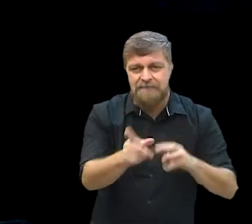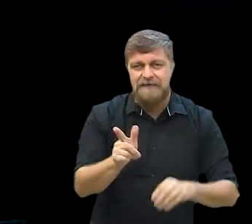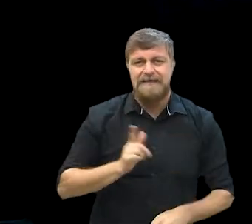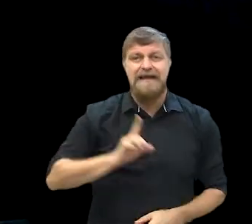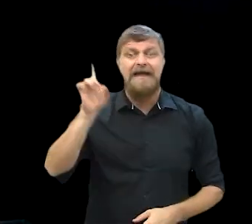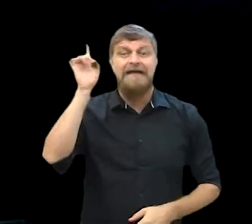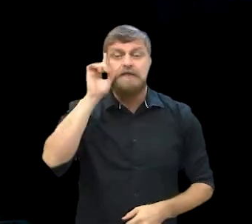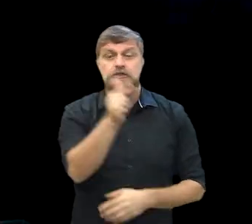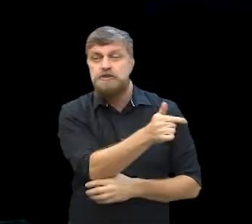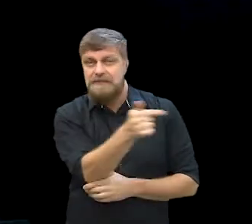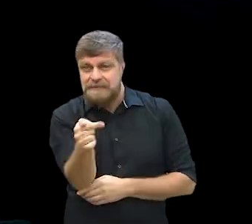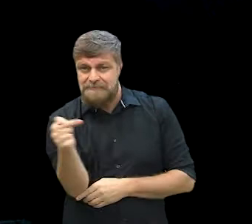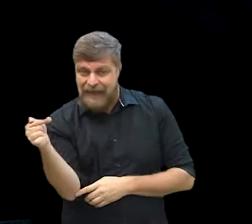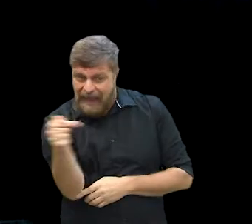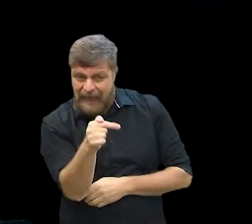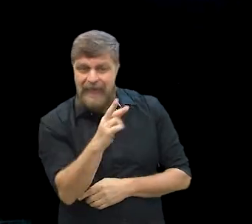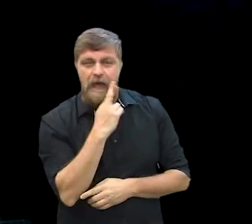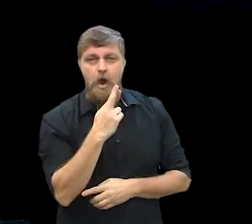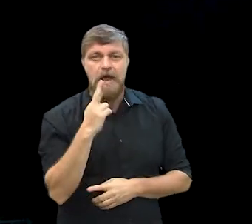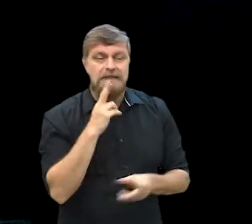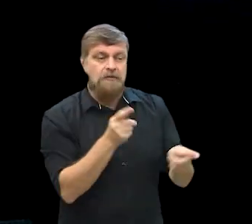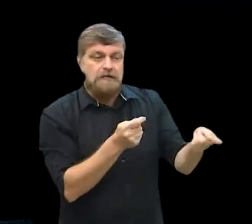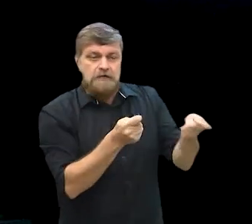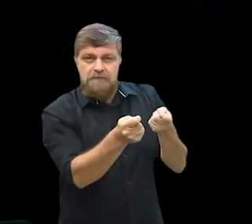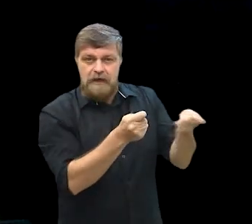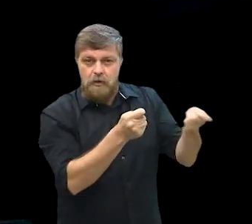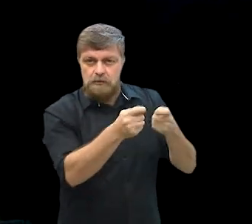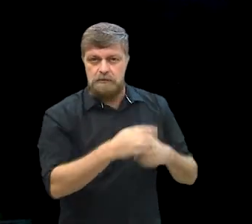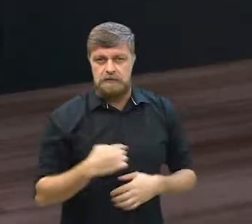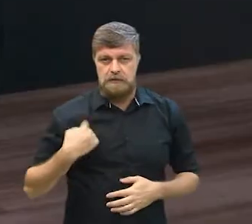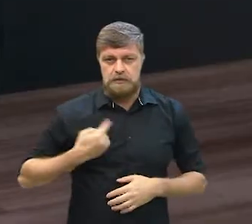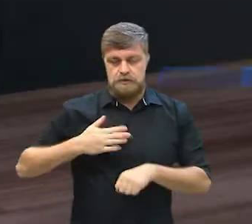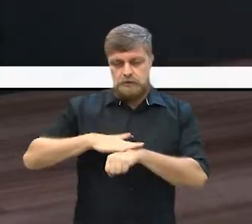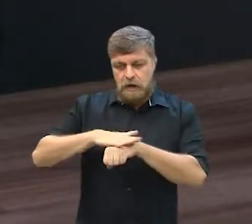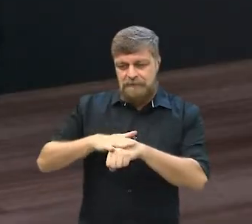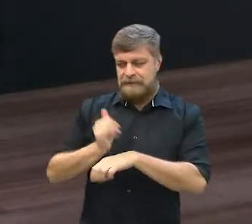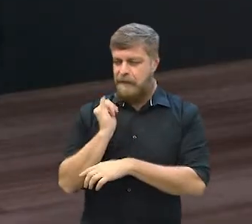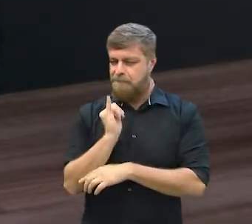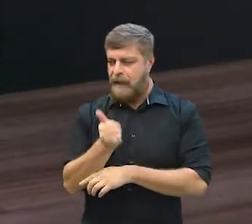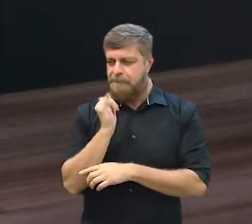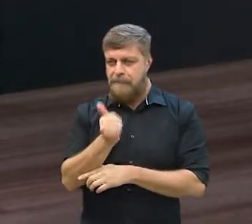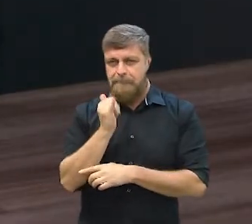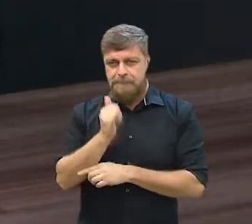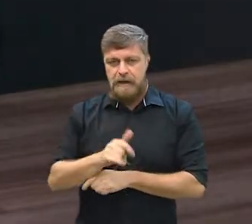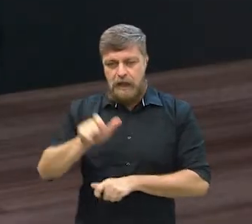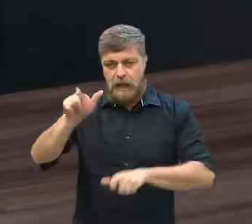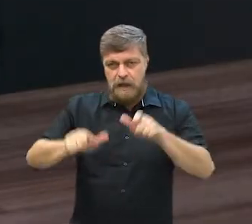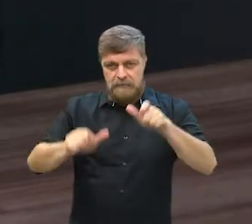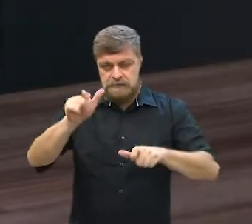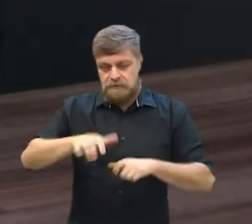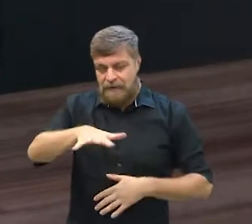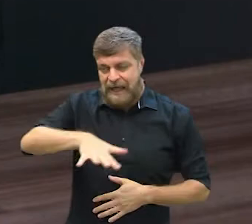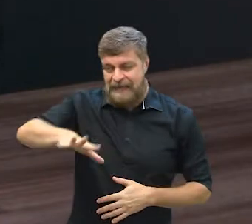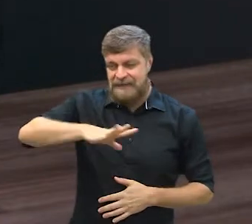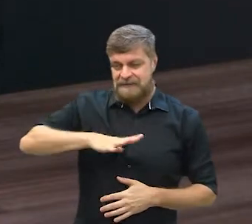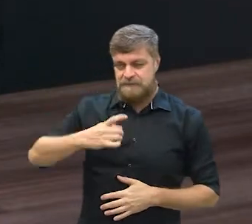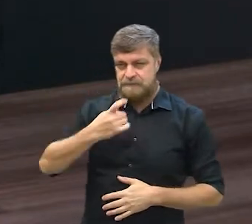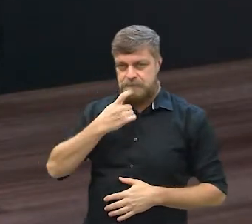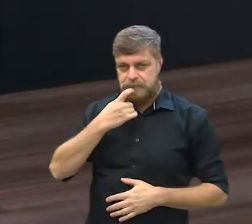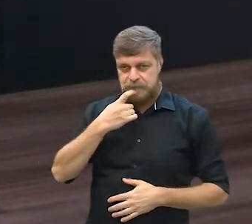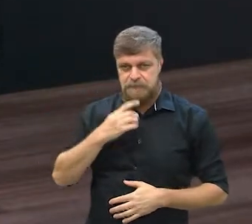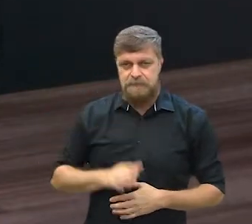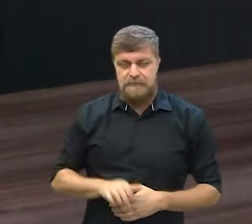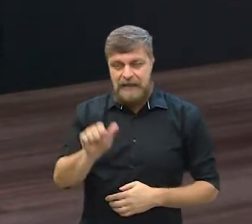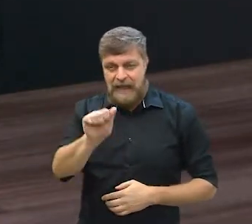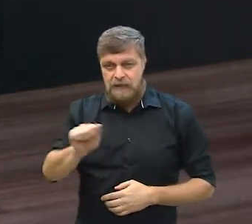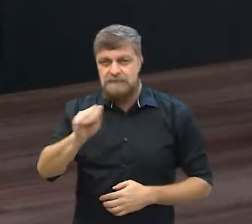de pessoas, de dia da semana. É ele que faz todo esse controle. A gente conversa bastante com o pessoal, inclusive aqui da região de Campinas,